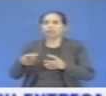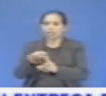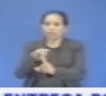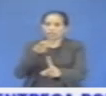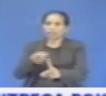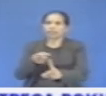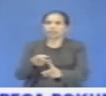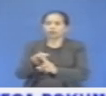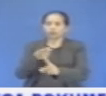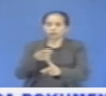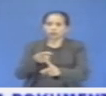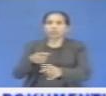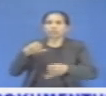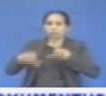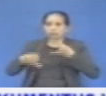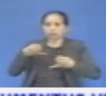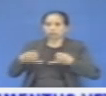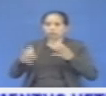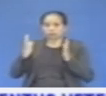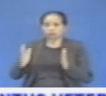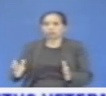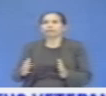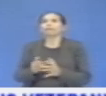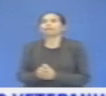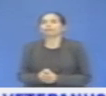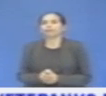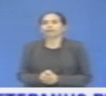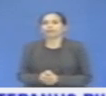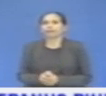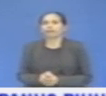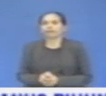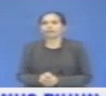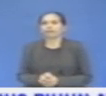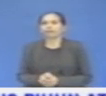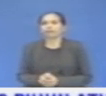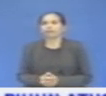legal husi defensor público Estáquio Guterres. João da Costa, para RTTLI.